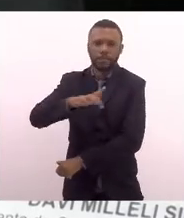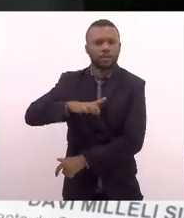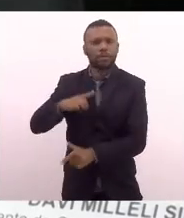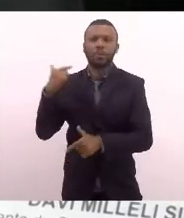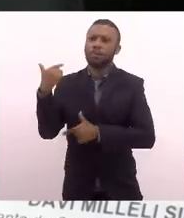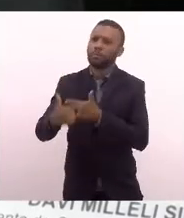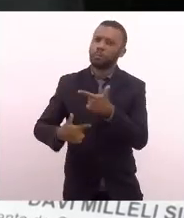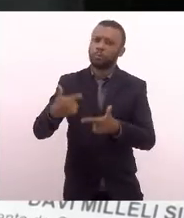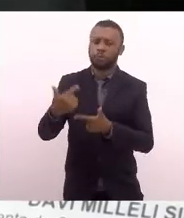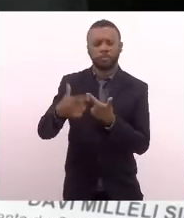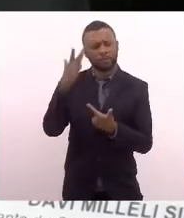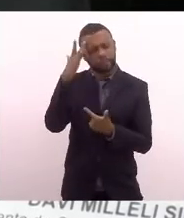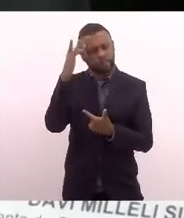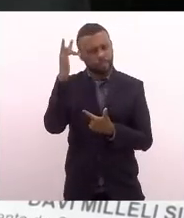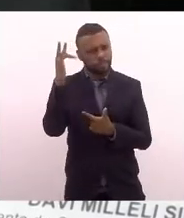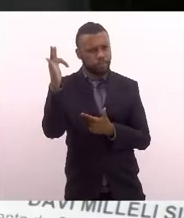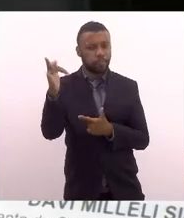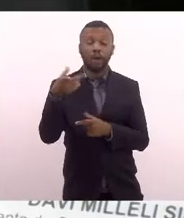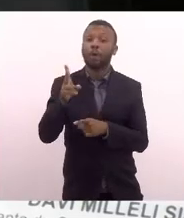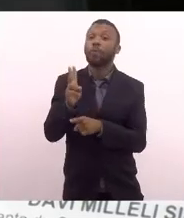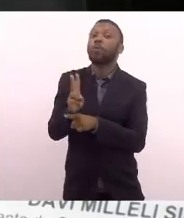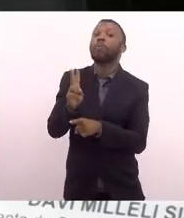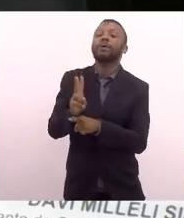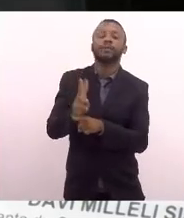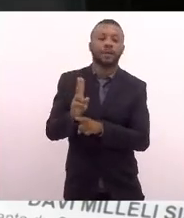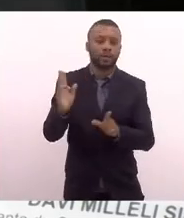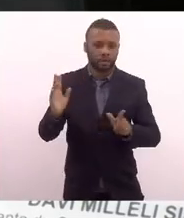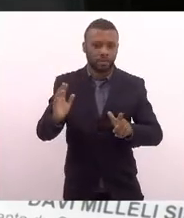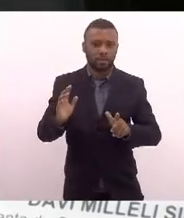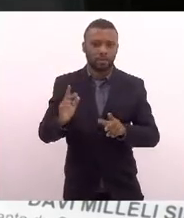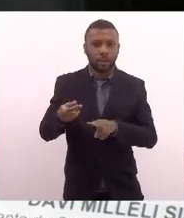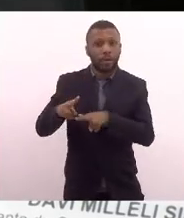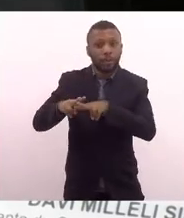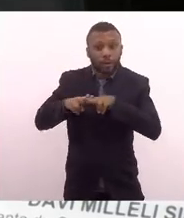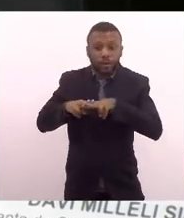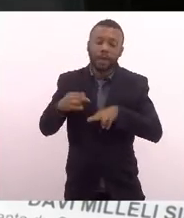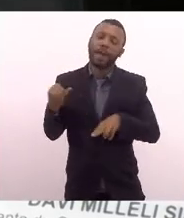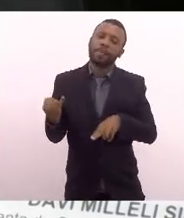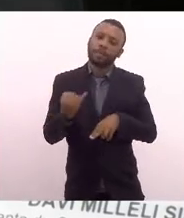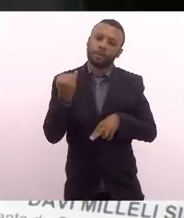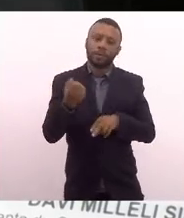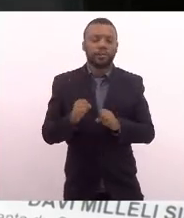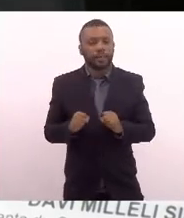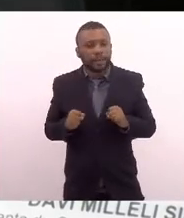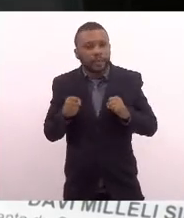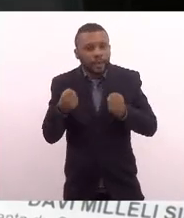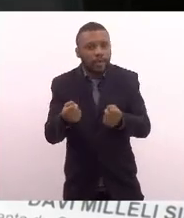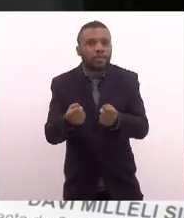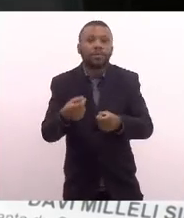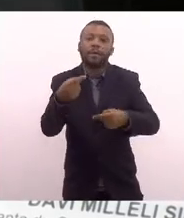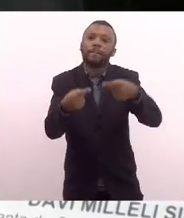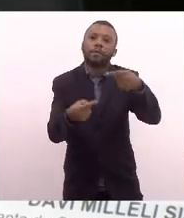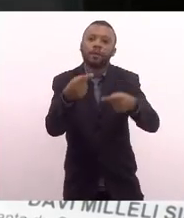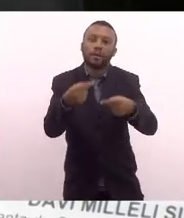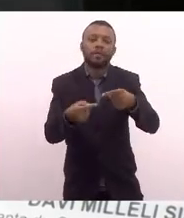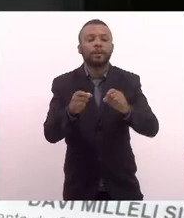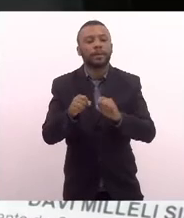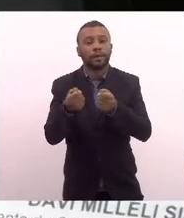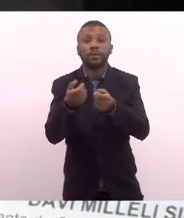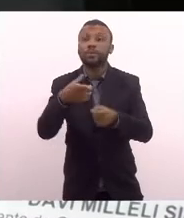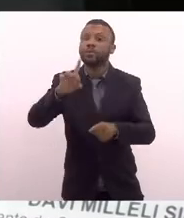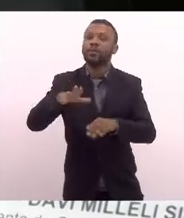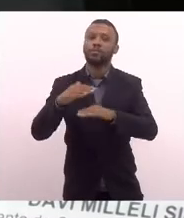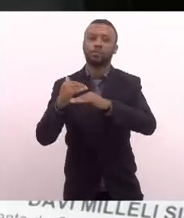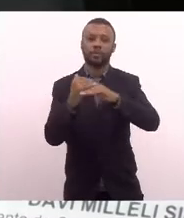cotidiano cuidando do nosso povo. Para isso, é fundamental garantir políticas, sim, que garantam o direito universal, mas